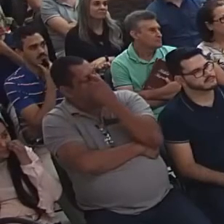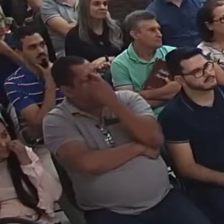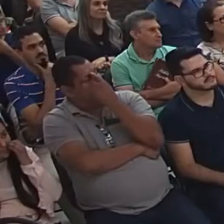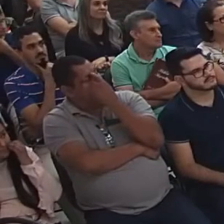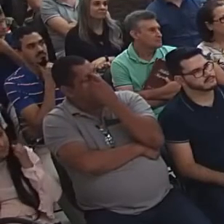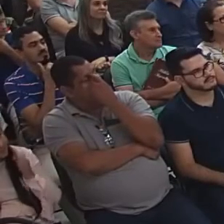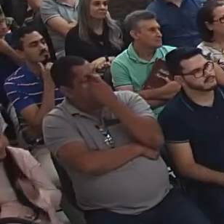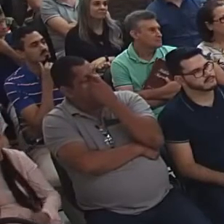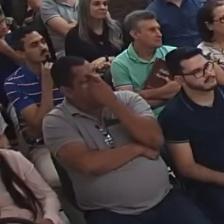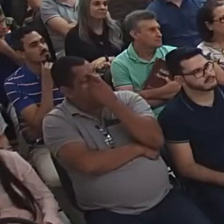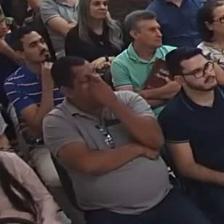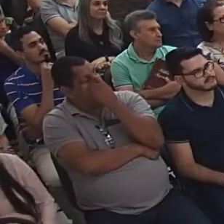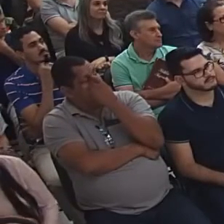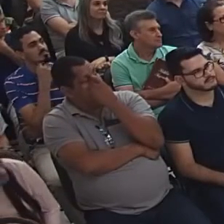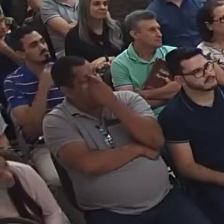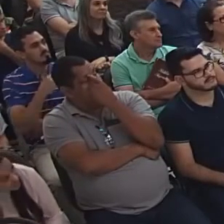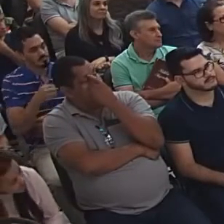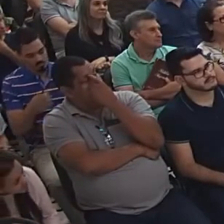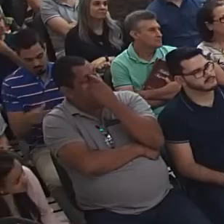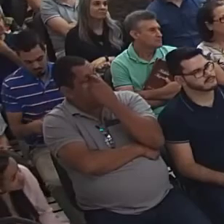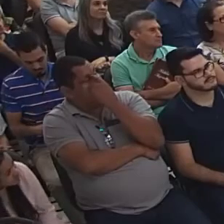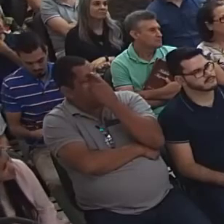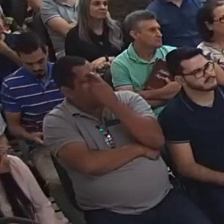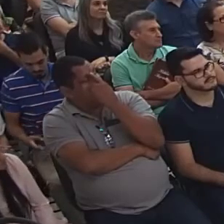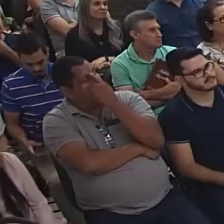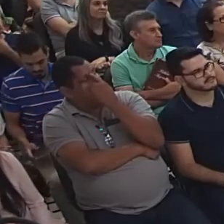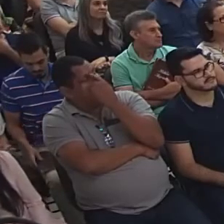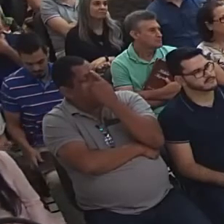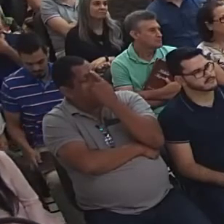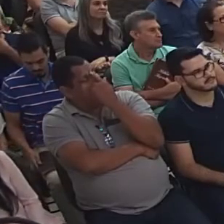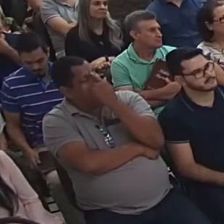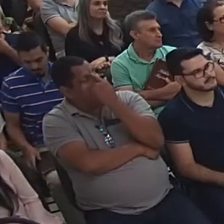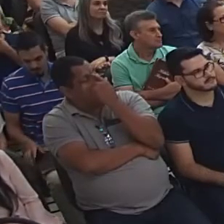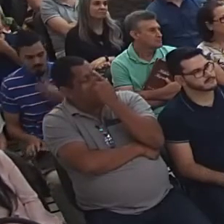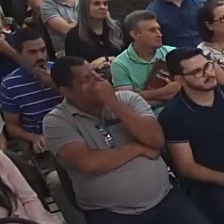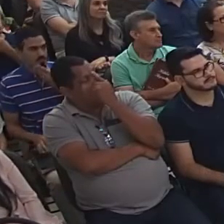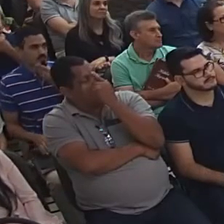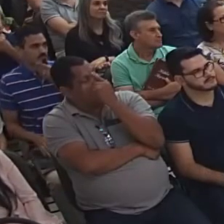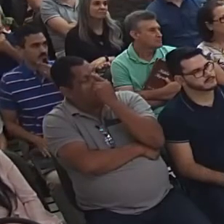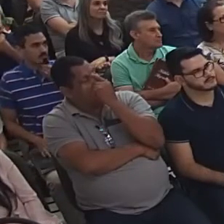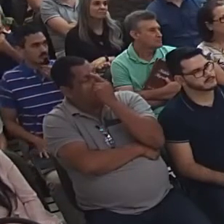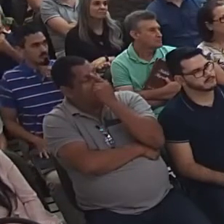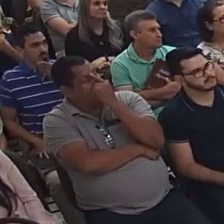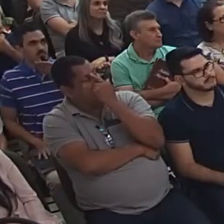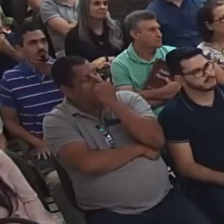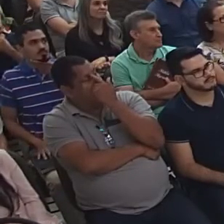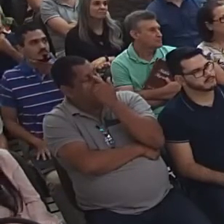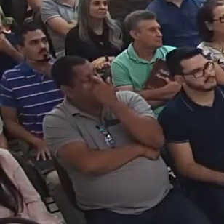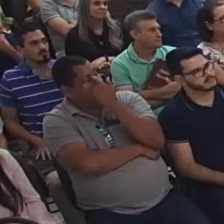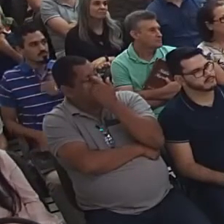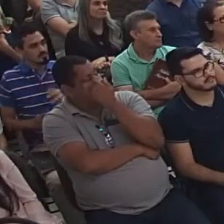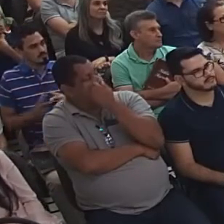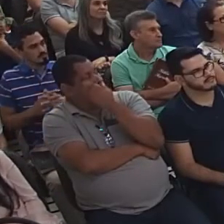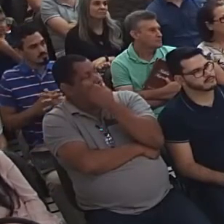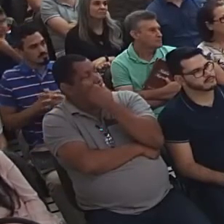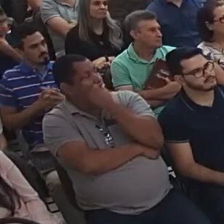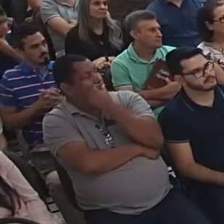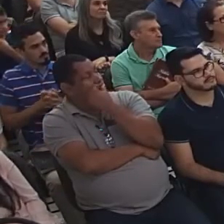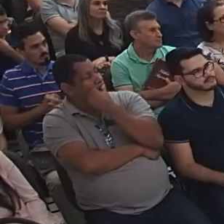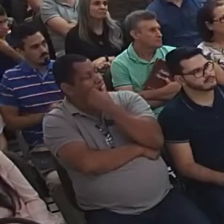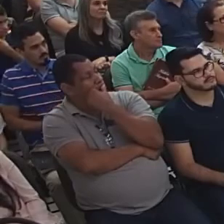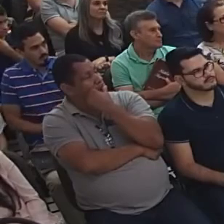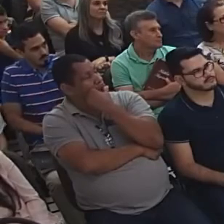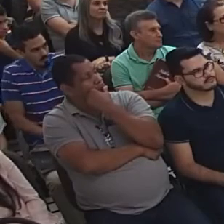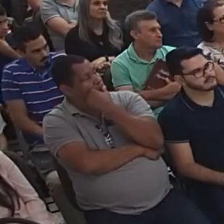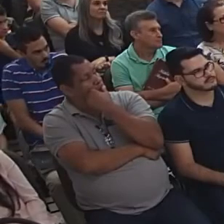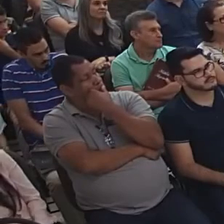e o filho olhando aquilo que qualquer mensagem que eu tô dando para o meu filho é muito mais importante assistir o jogo do Flamengo do